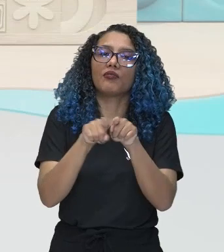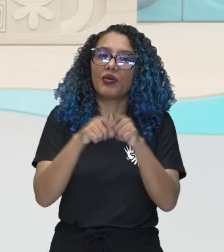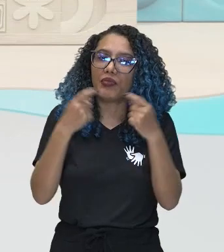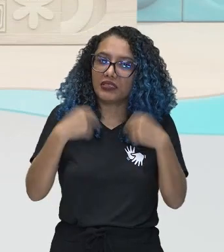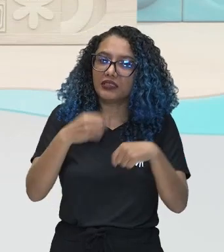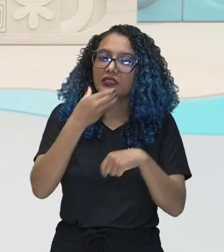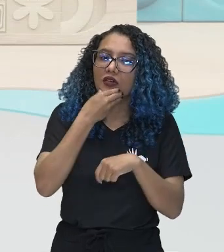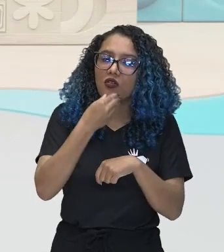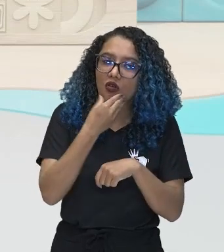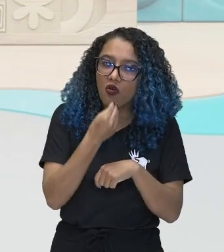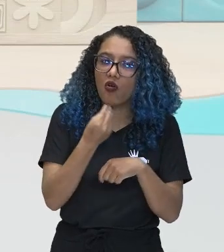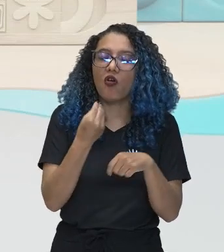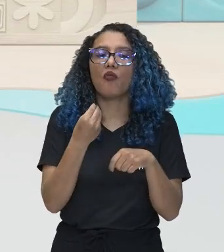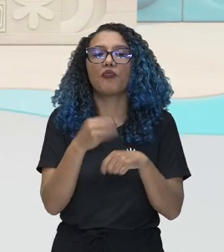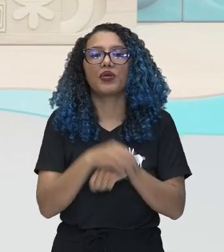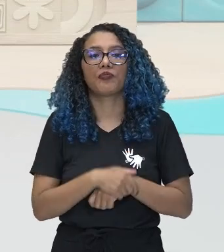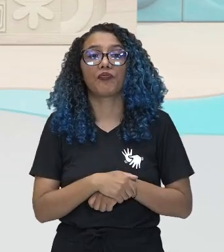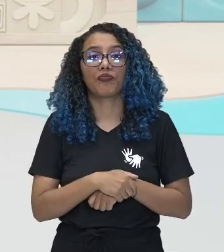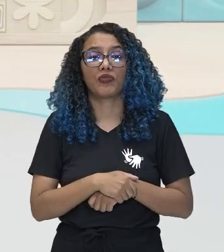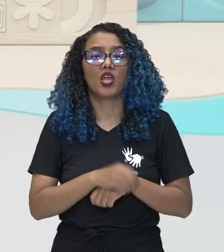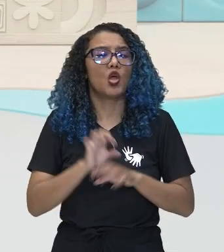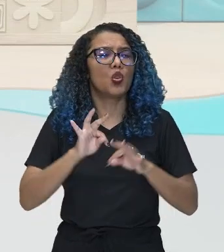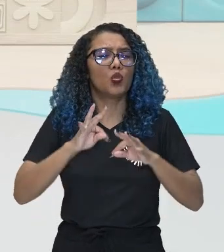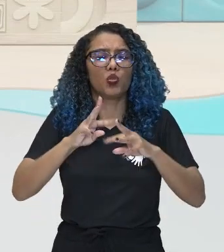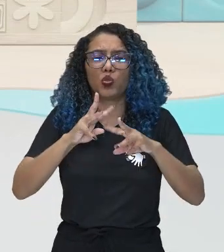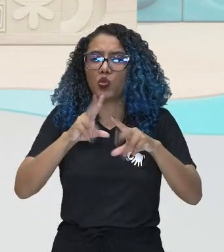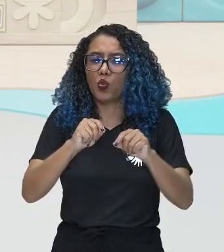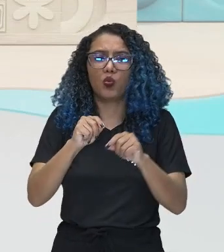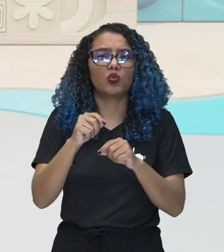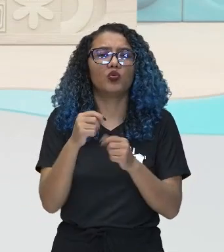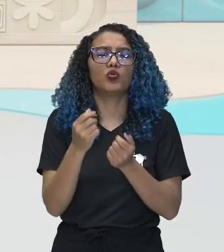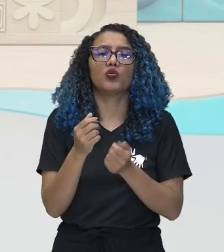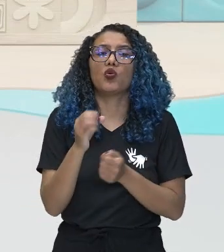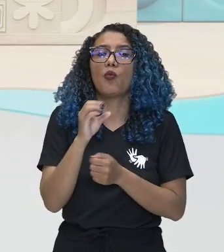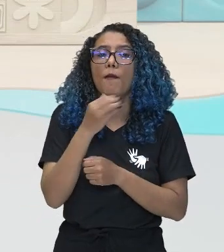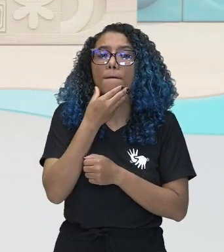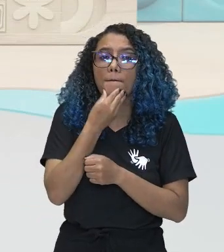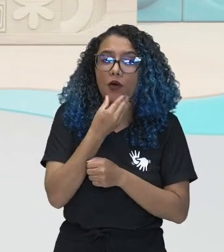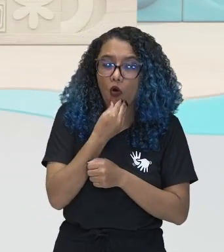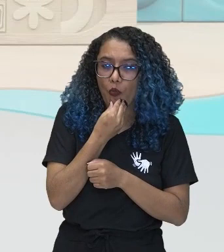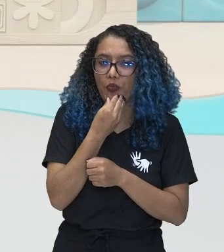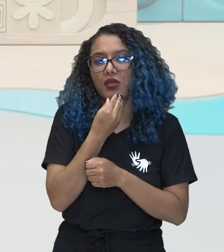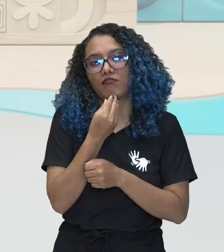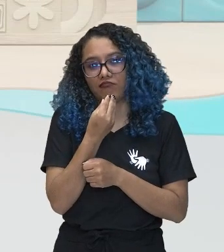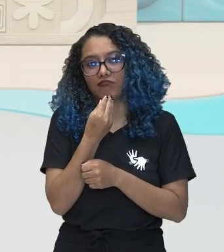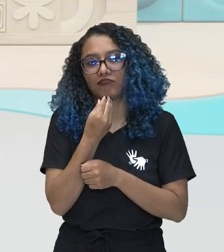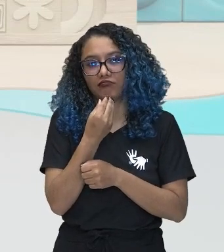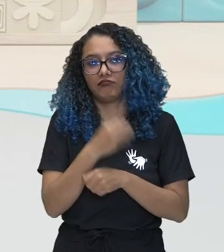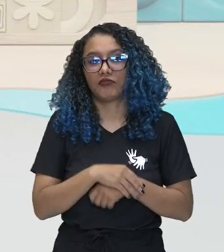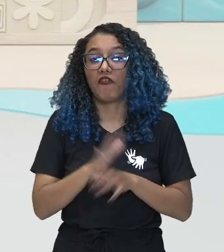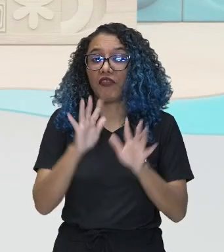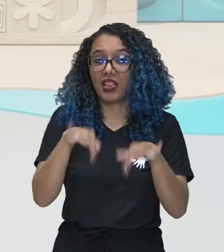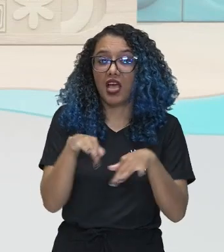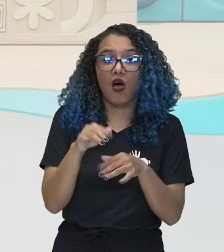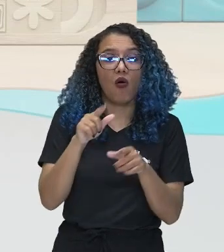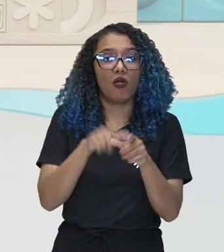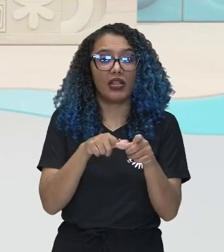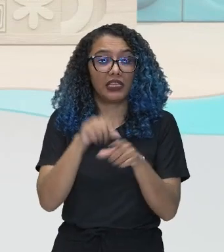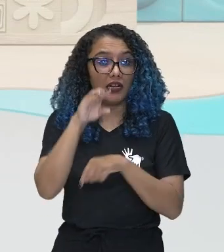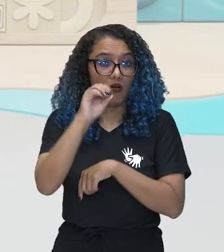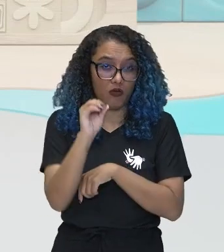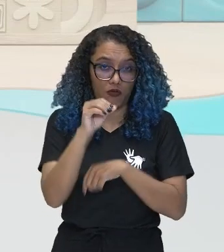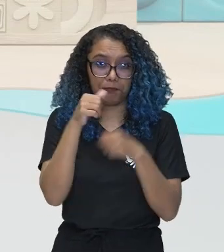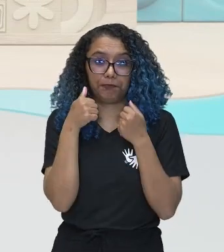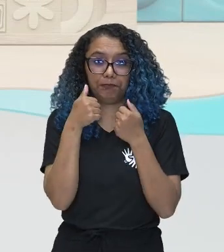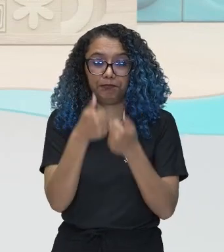adjetivo, o pronome e o numeral, eles vão concordar. Gênero, número, com o substantivo. Ok? Muito bem. Olha